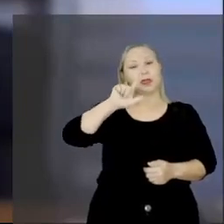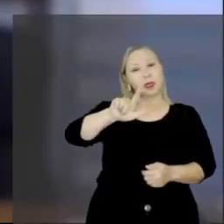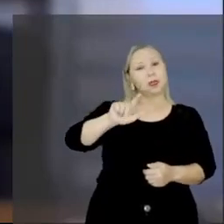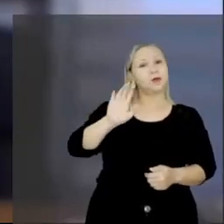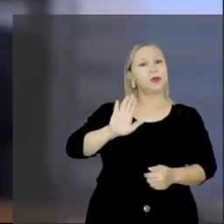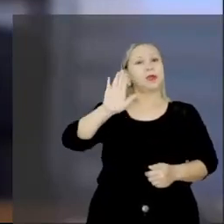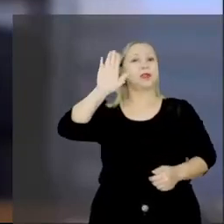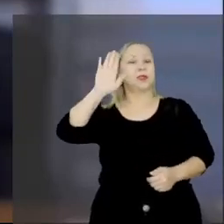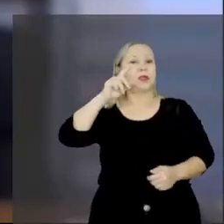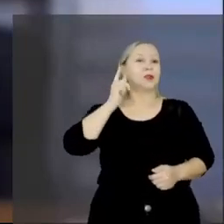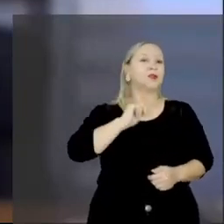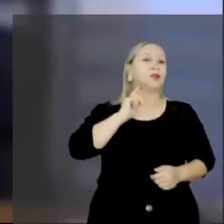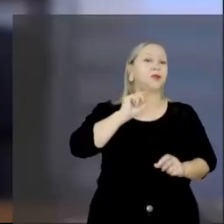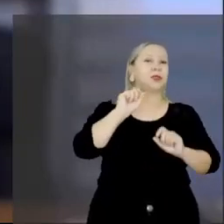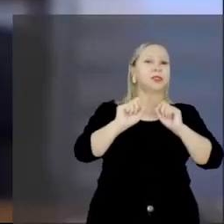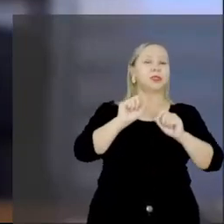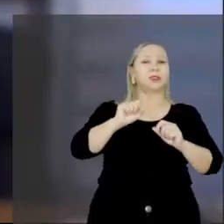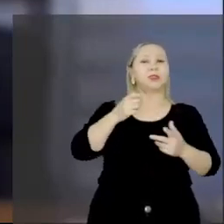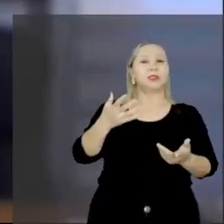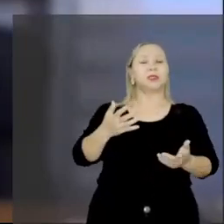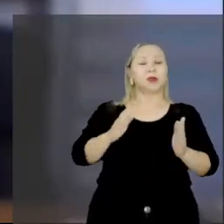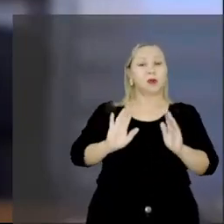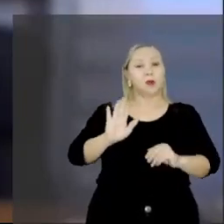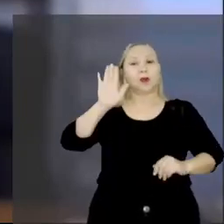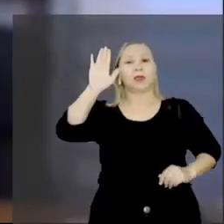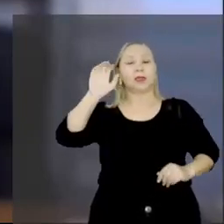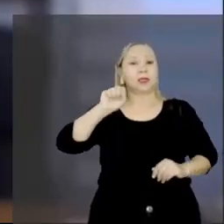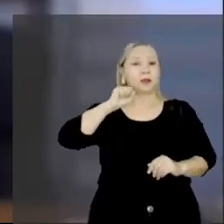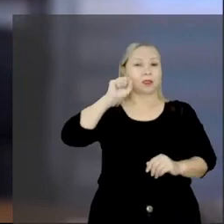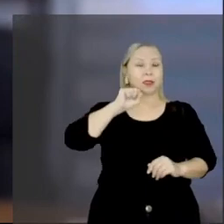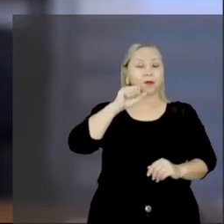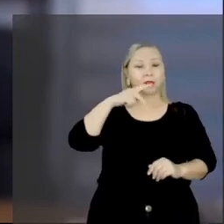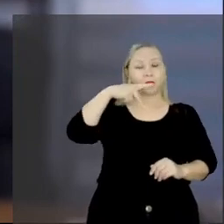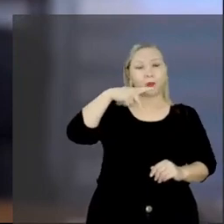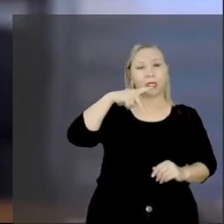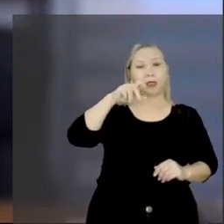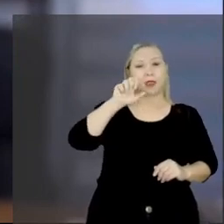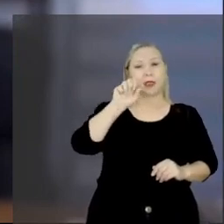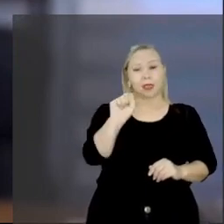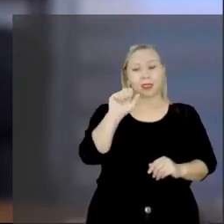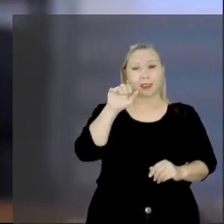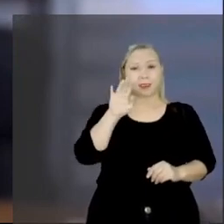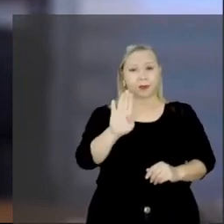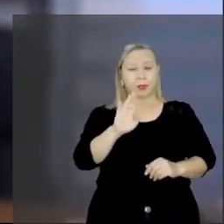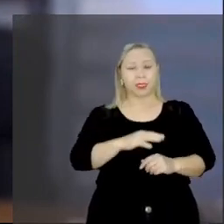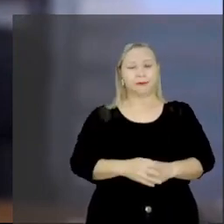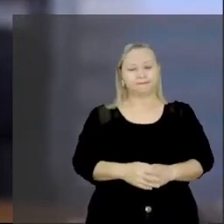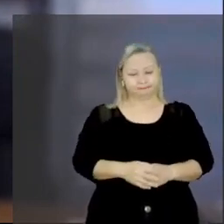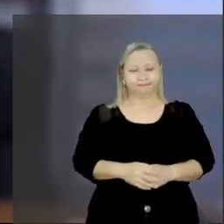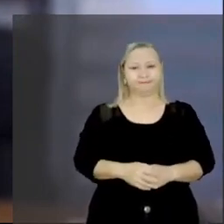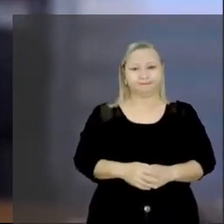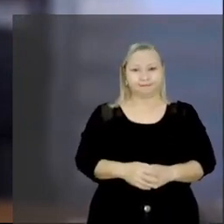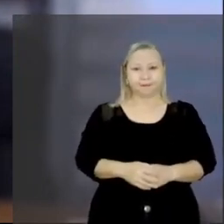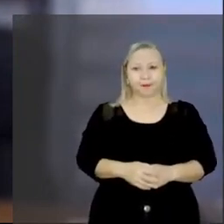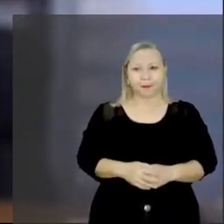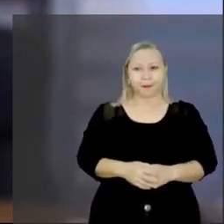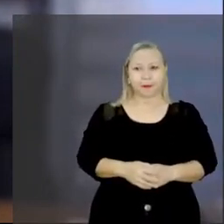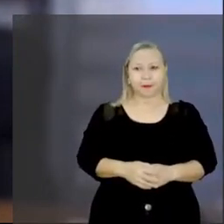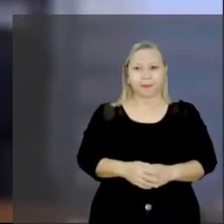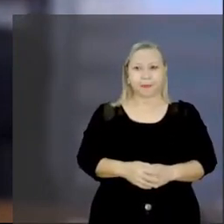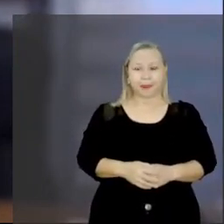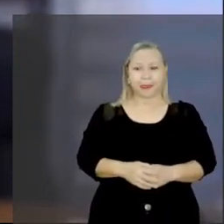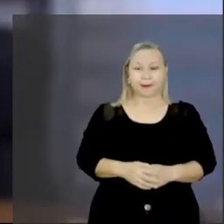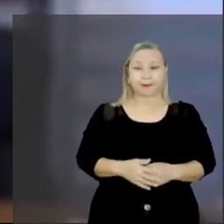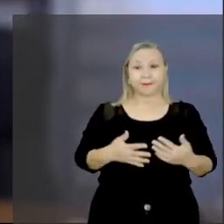ter o Reginaldo como candidato ao Senado, porque ele é um bom candidato, ele já provou que tem voto, ele já provou que é o deputado mais